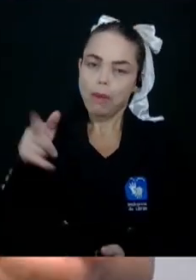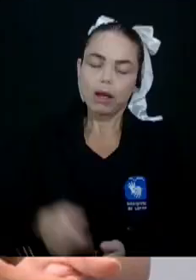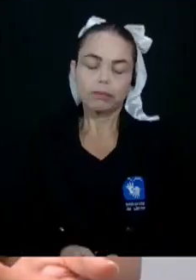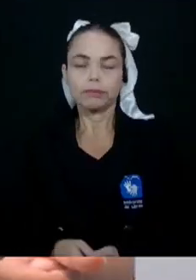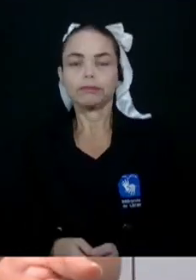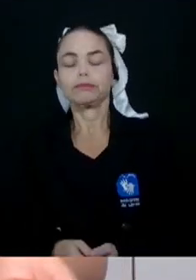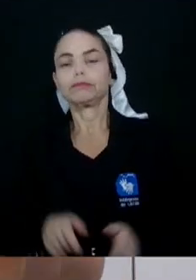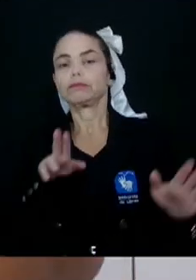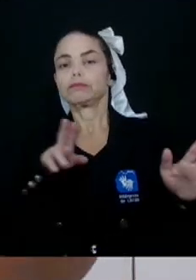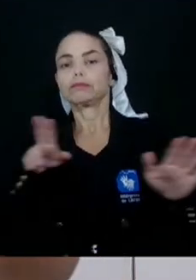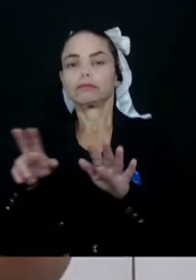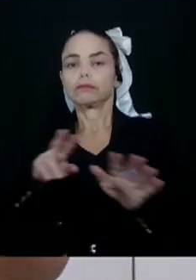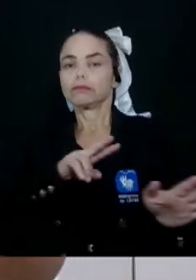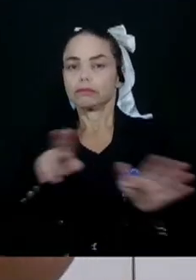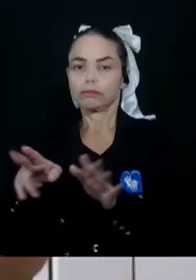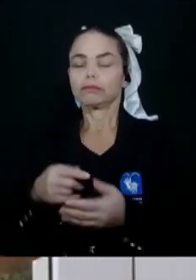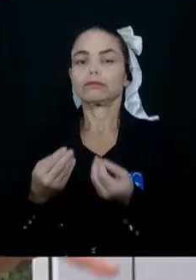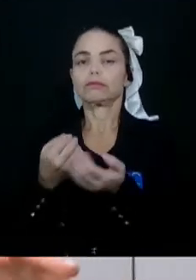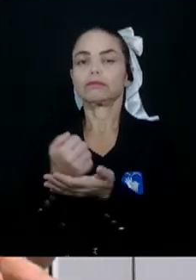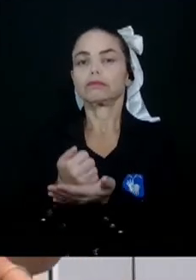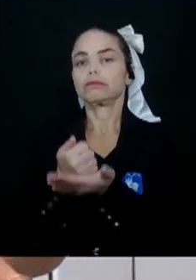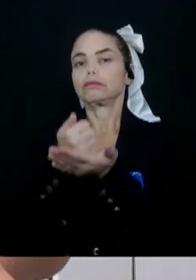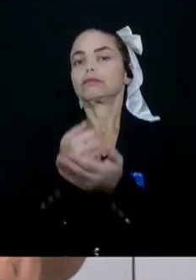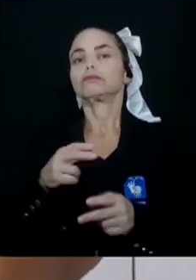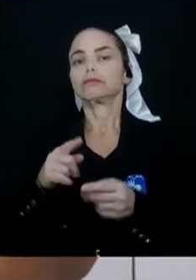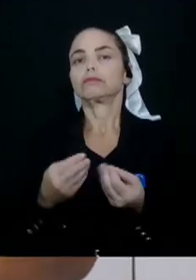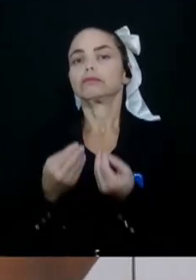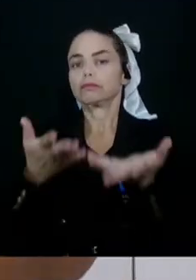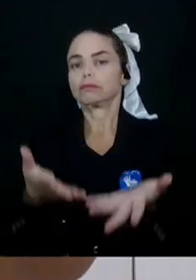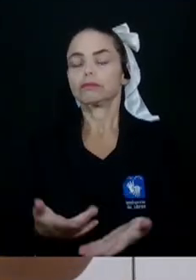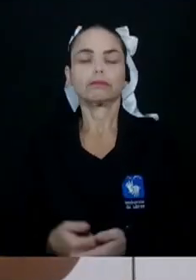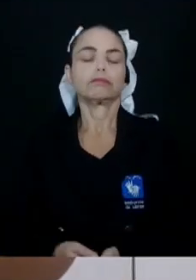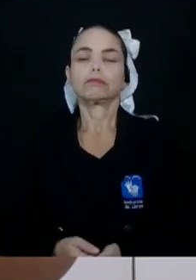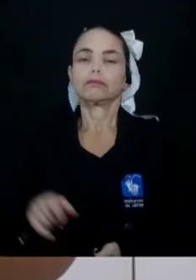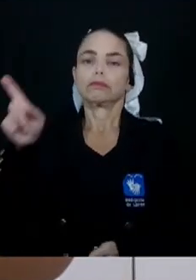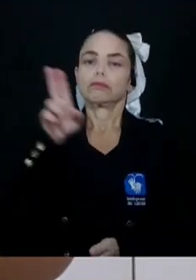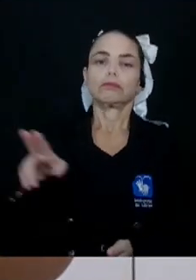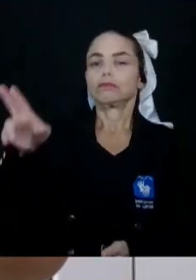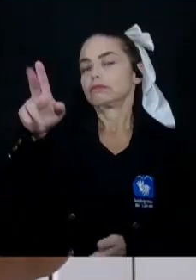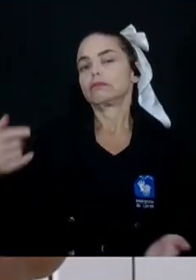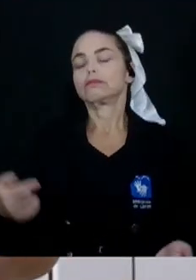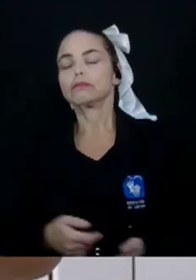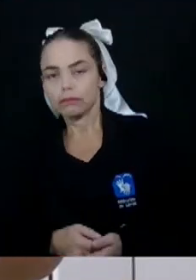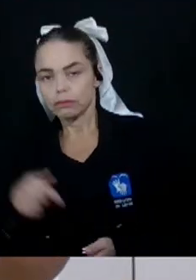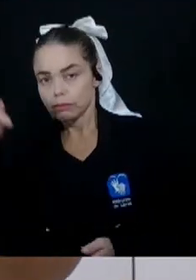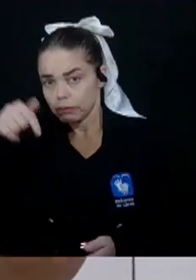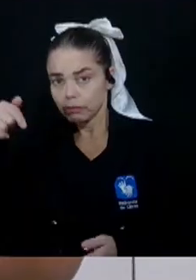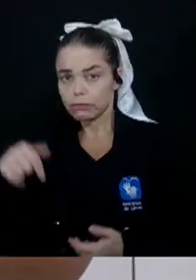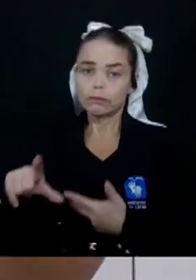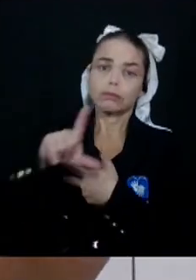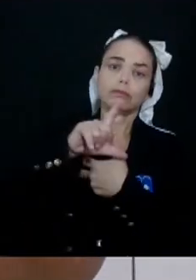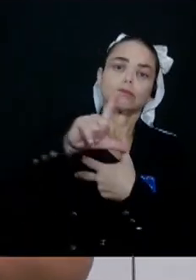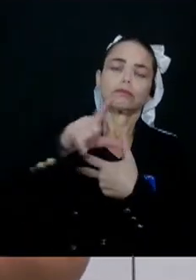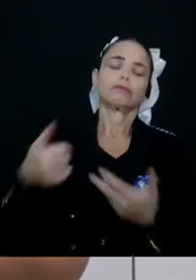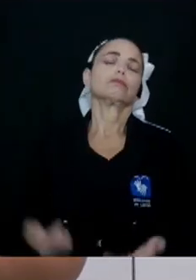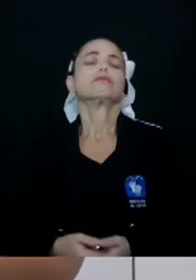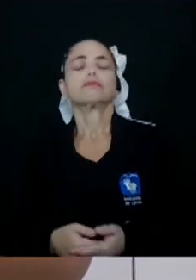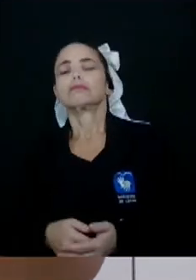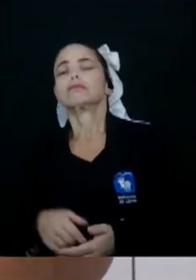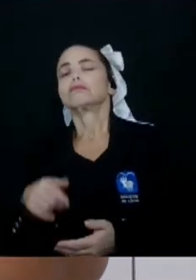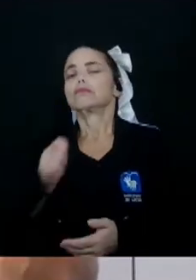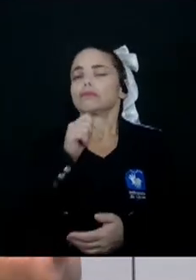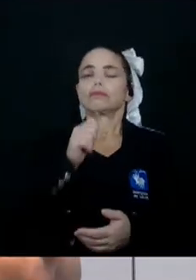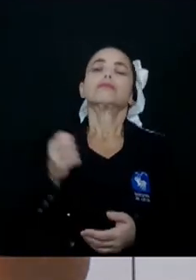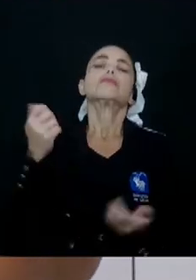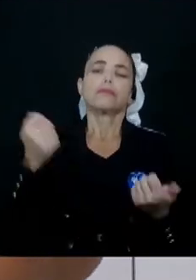uma doação desses bens que não serão mais utilizados aqui no Legislativo, mas que ainda estão em bom